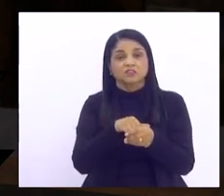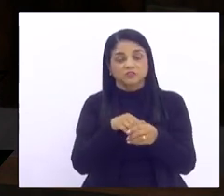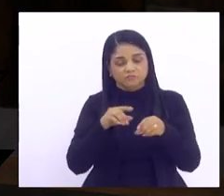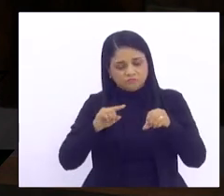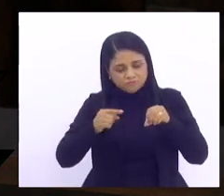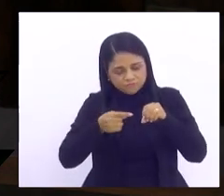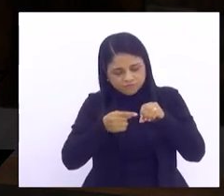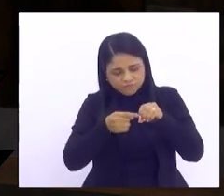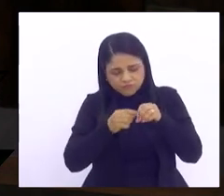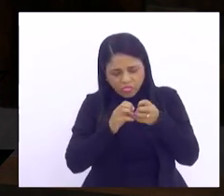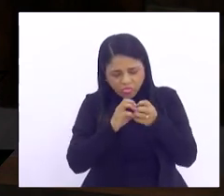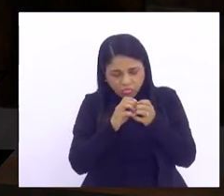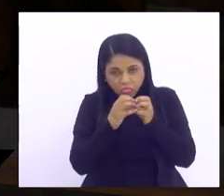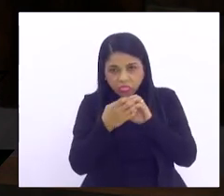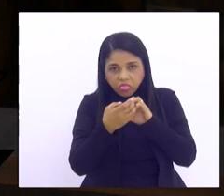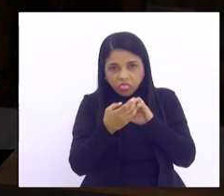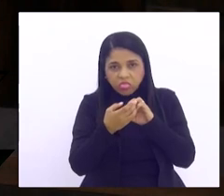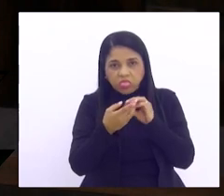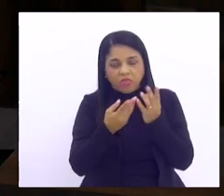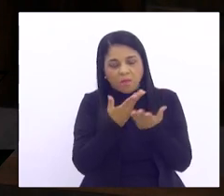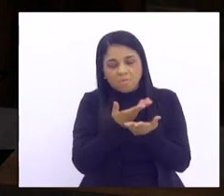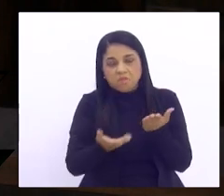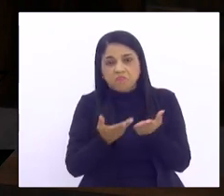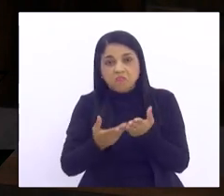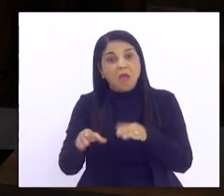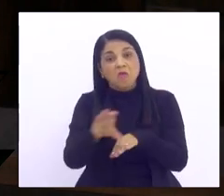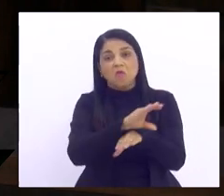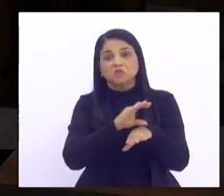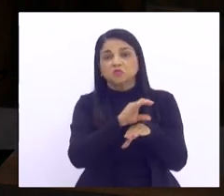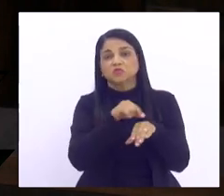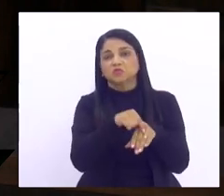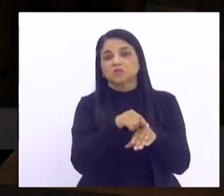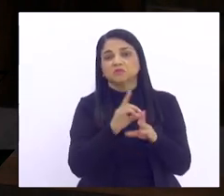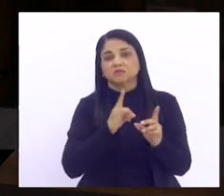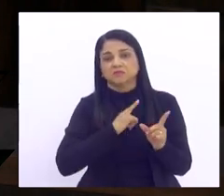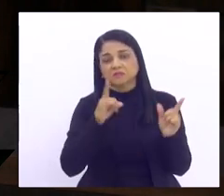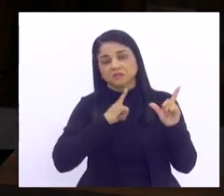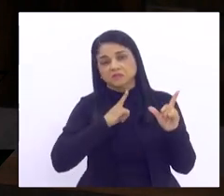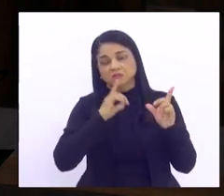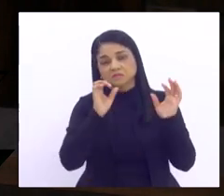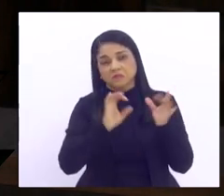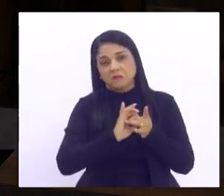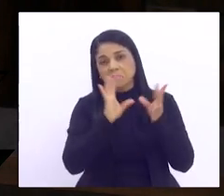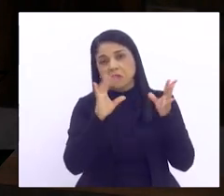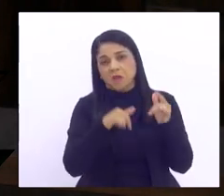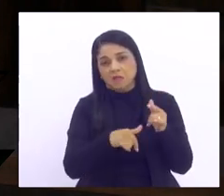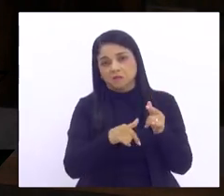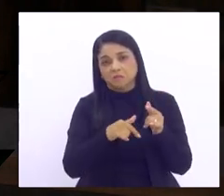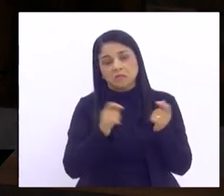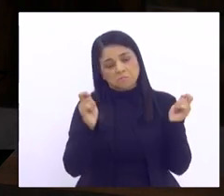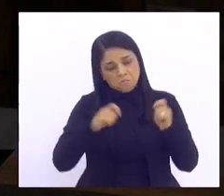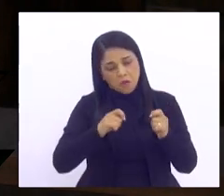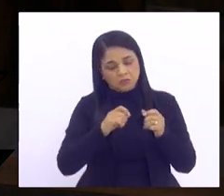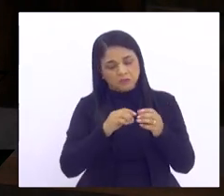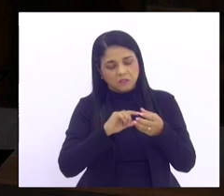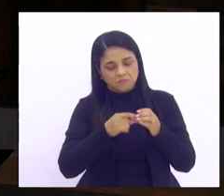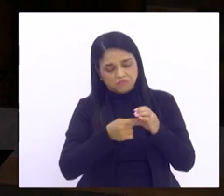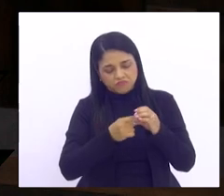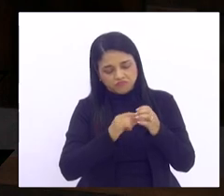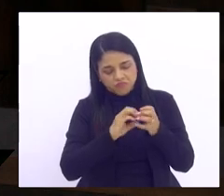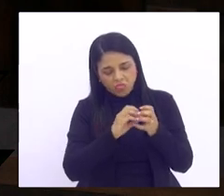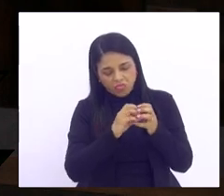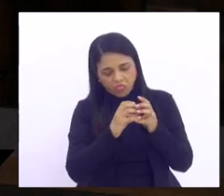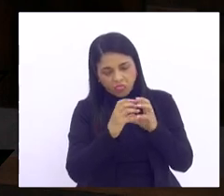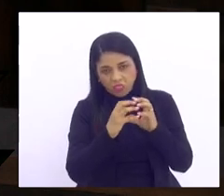para pesquisas científicas é constitucional. Eles podem ser destruídos em pesquisas científicas.